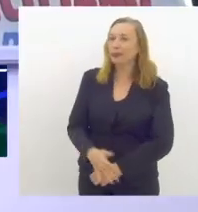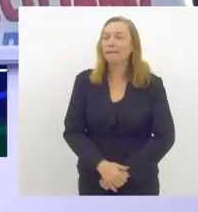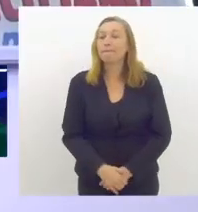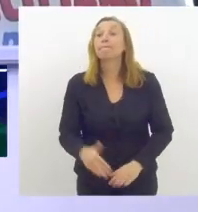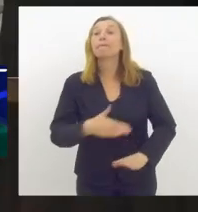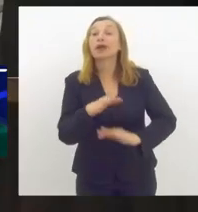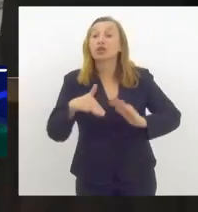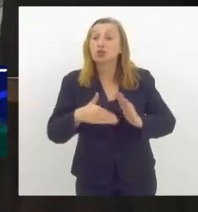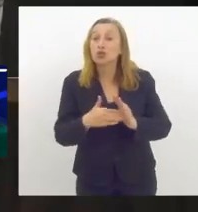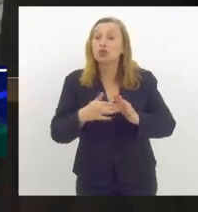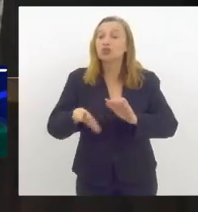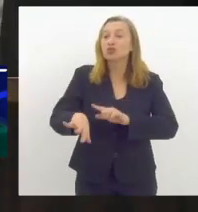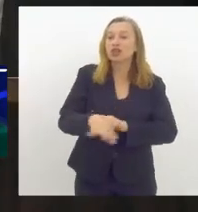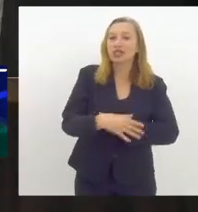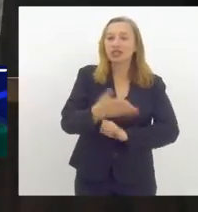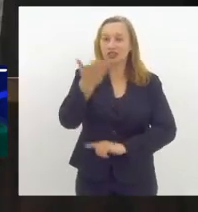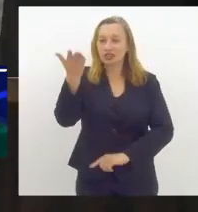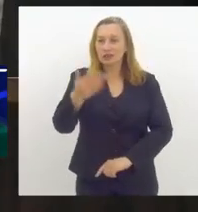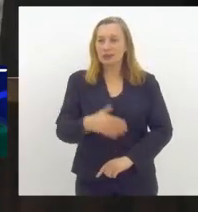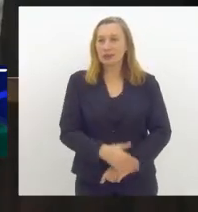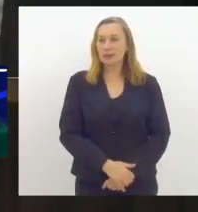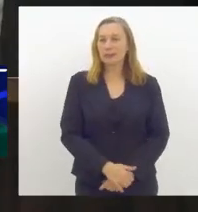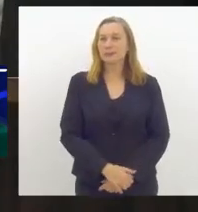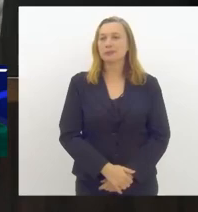a todos os táxis